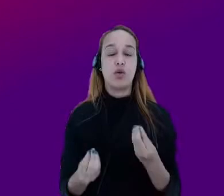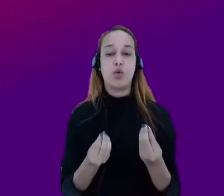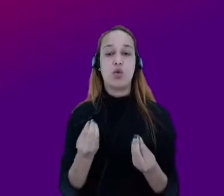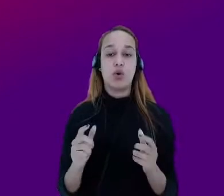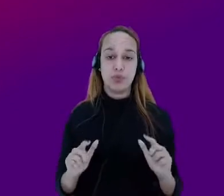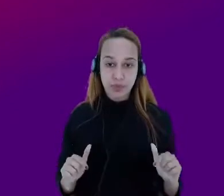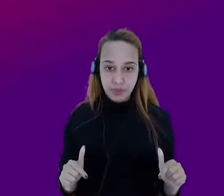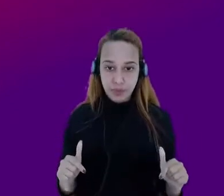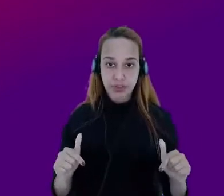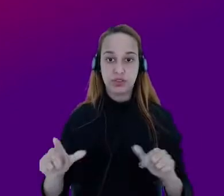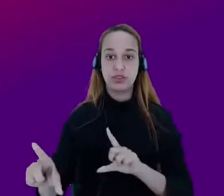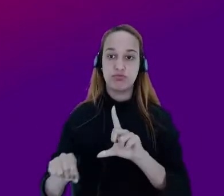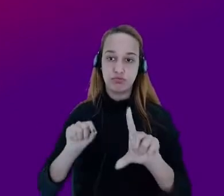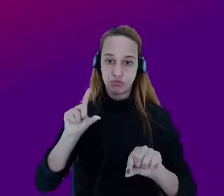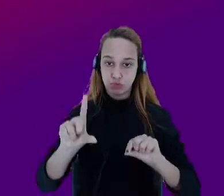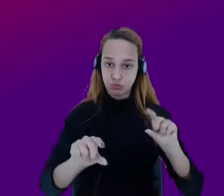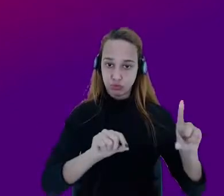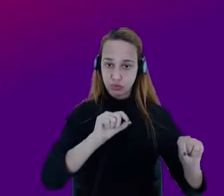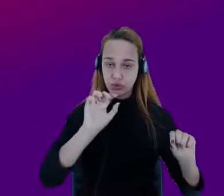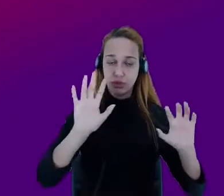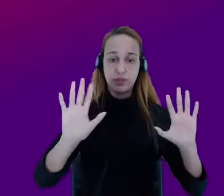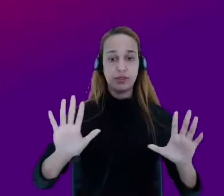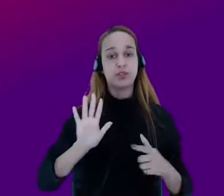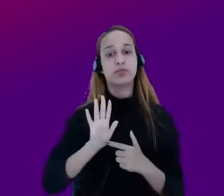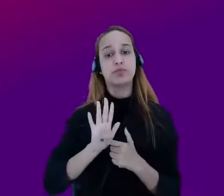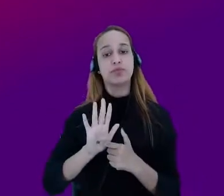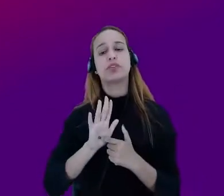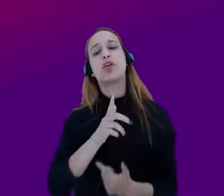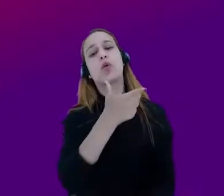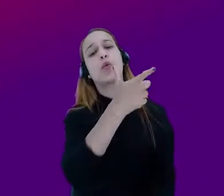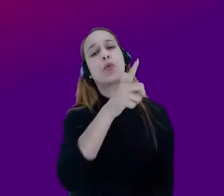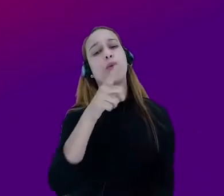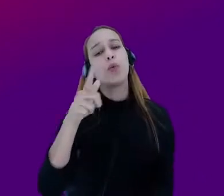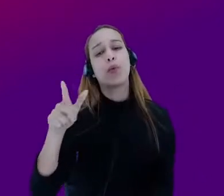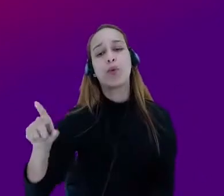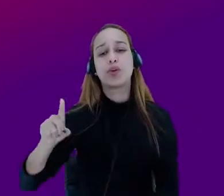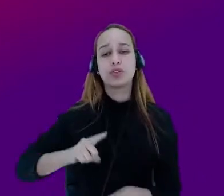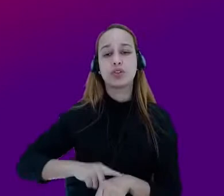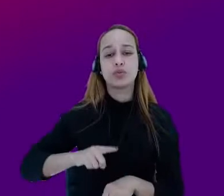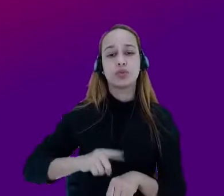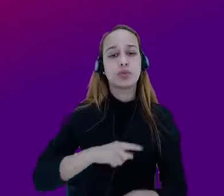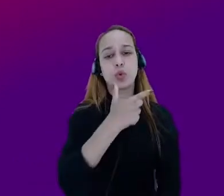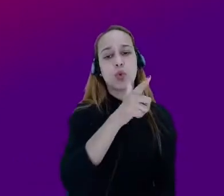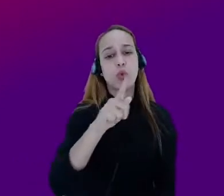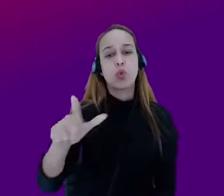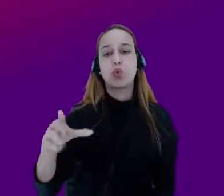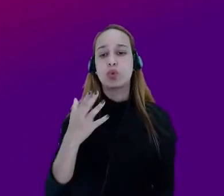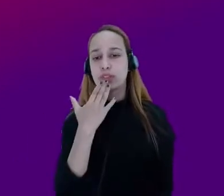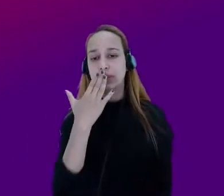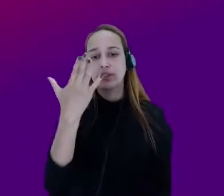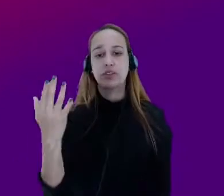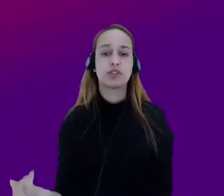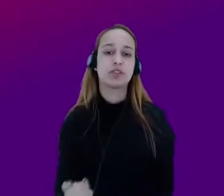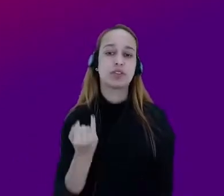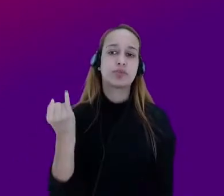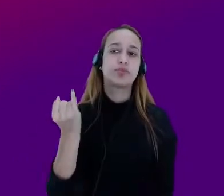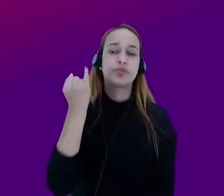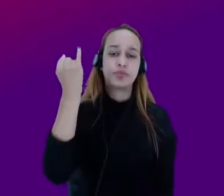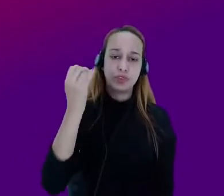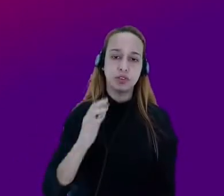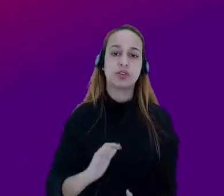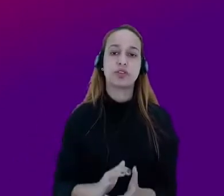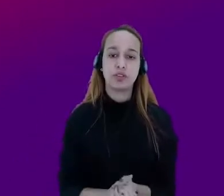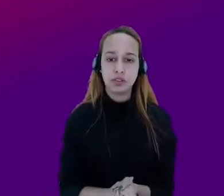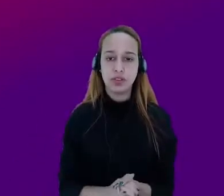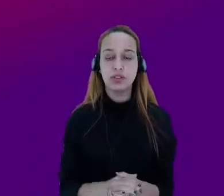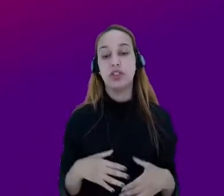mas trazendo outros cenários, outras situações que são muito importantes, como